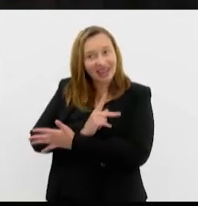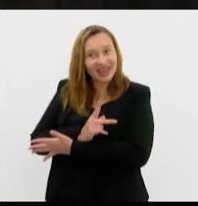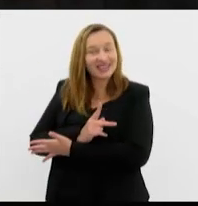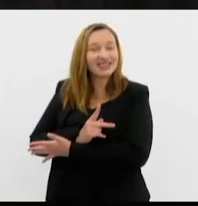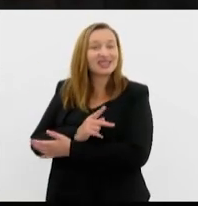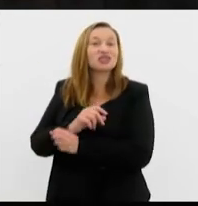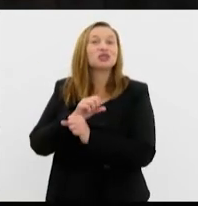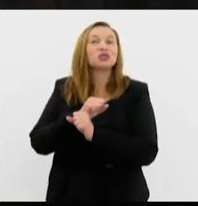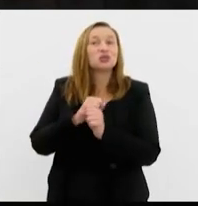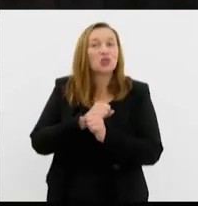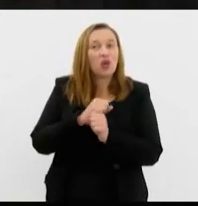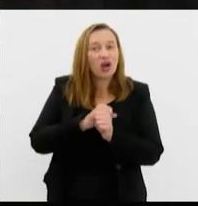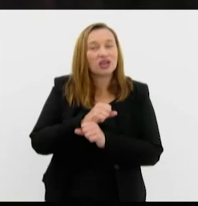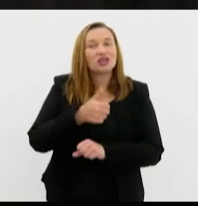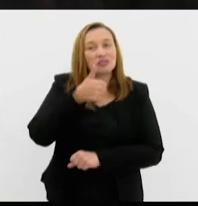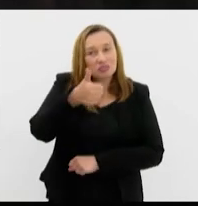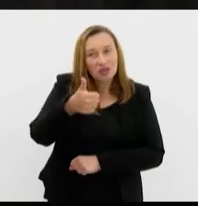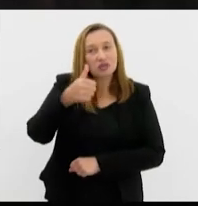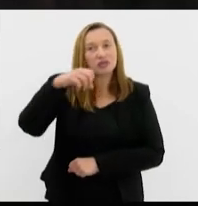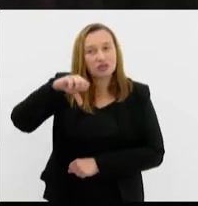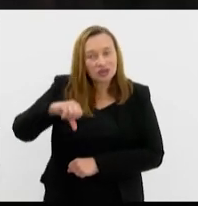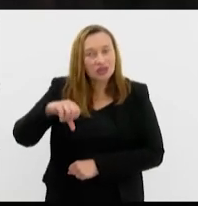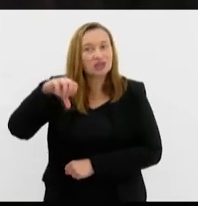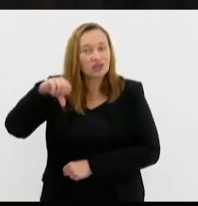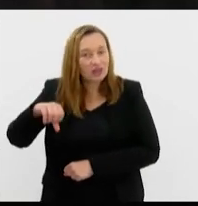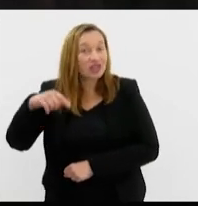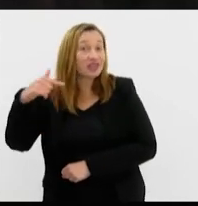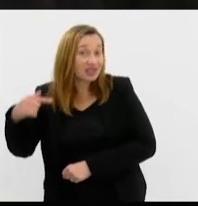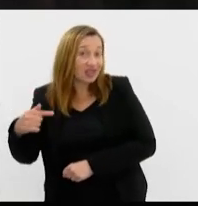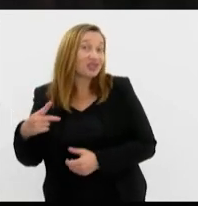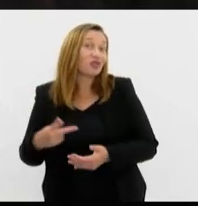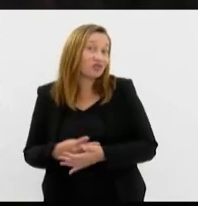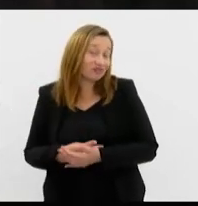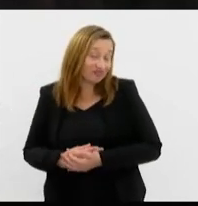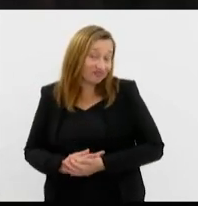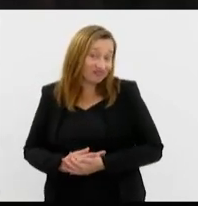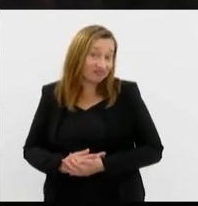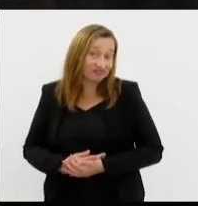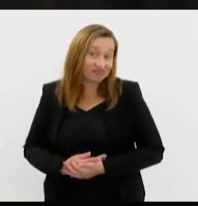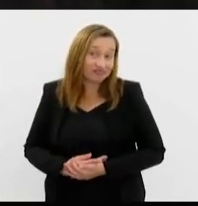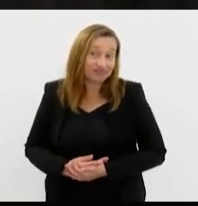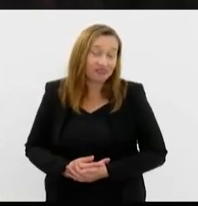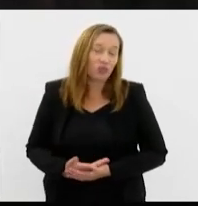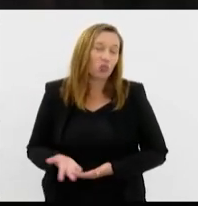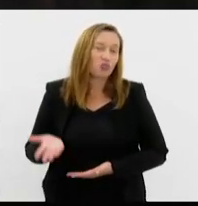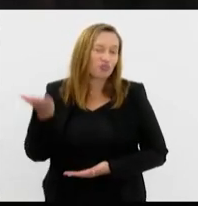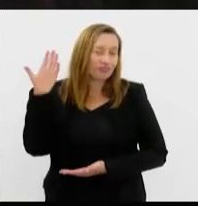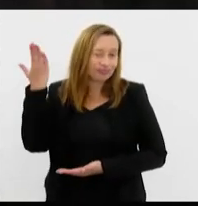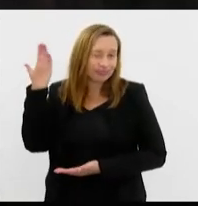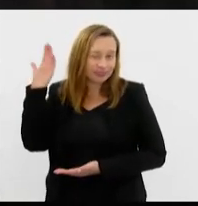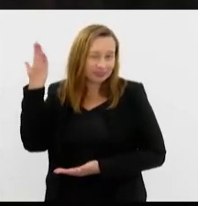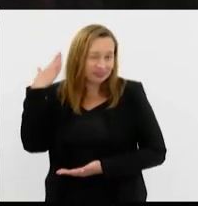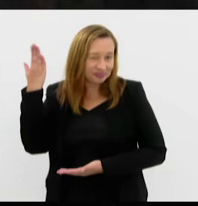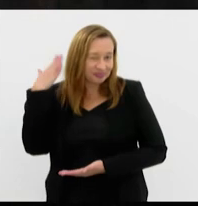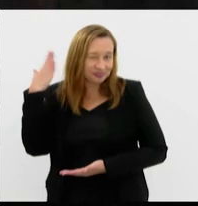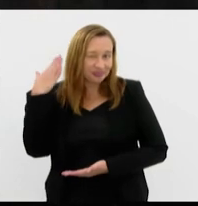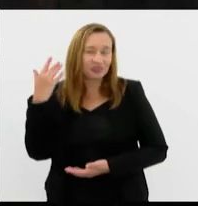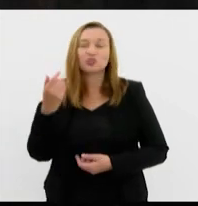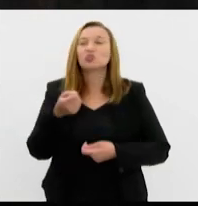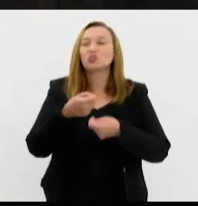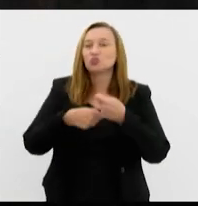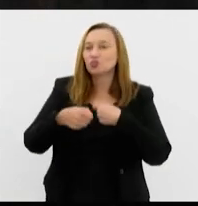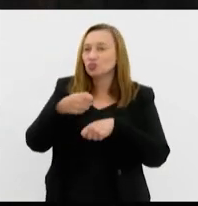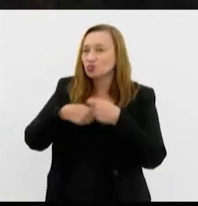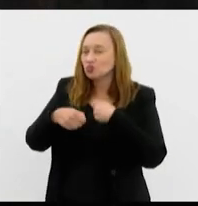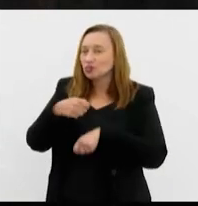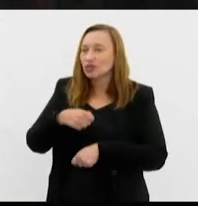desde o ano de 1997. À época, na primeira negociação